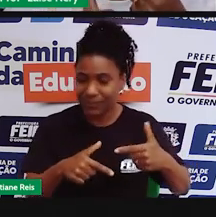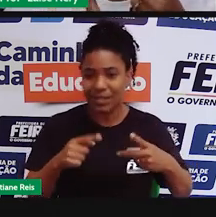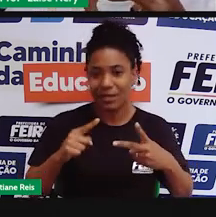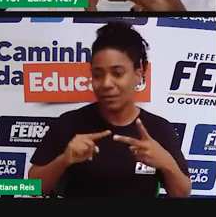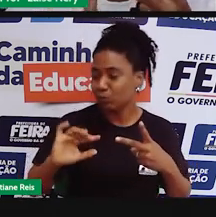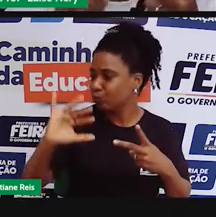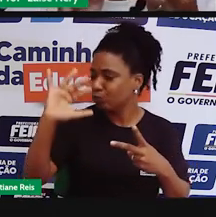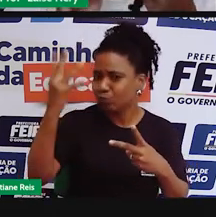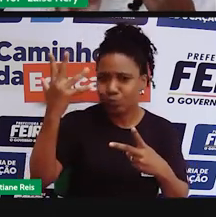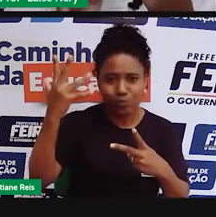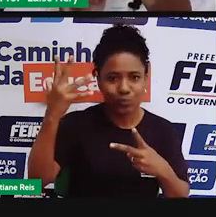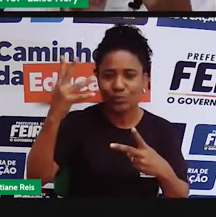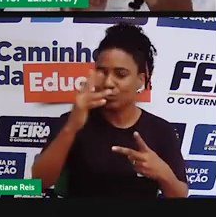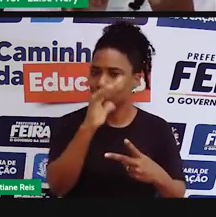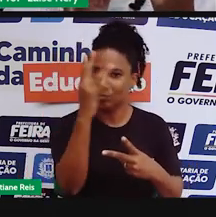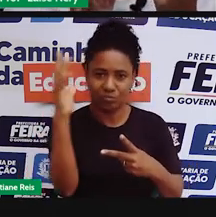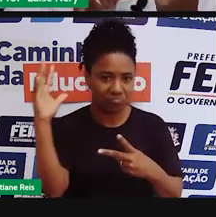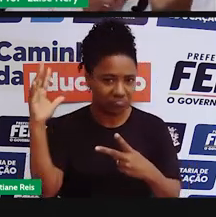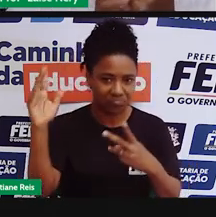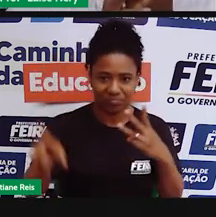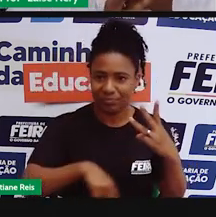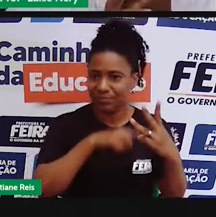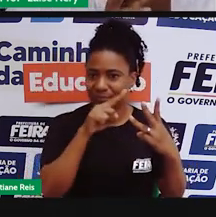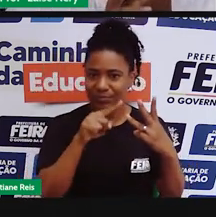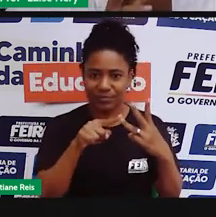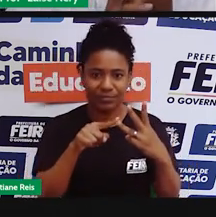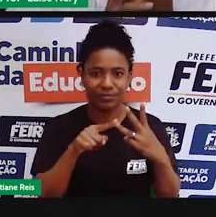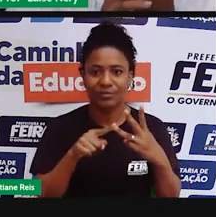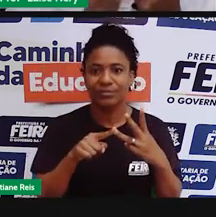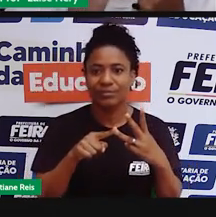da natureza ou um.